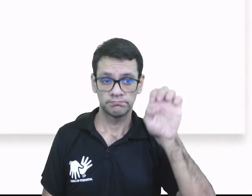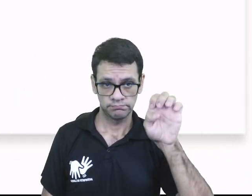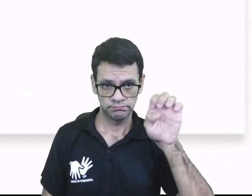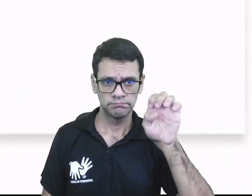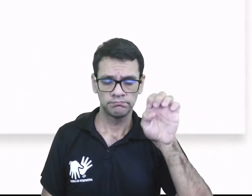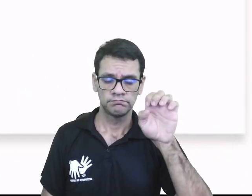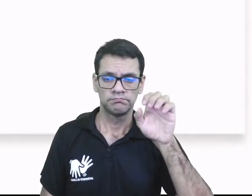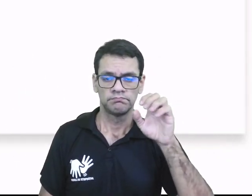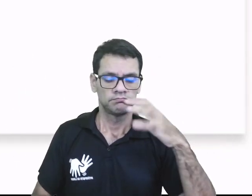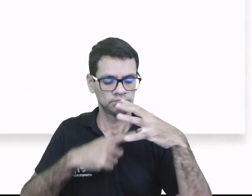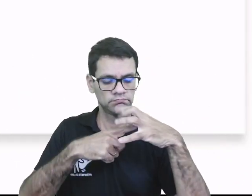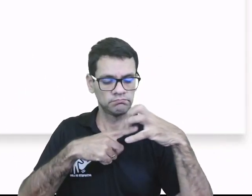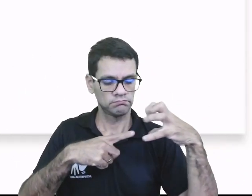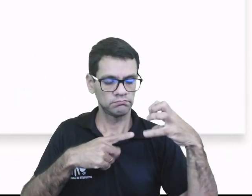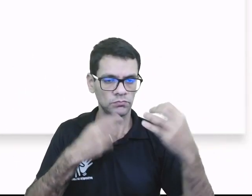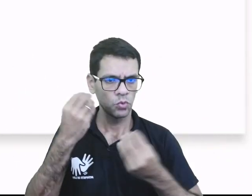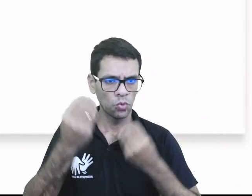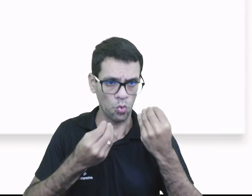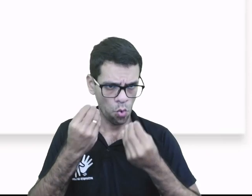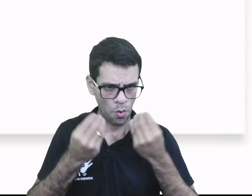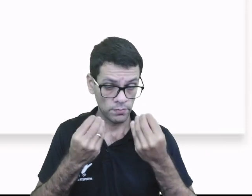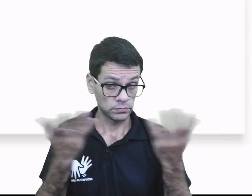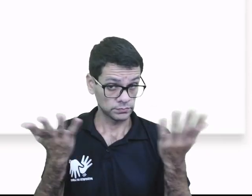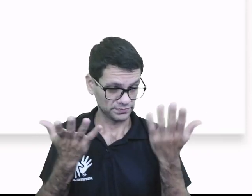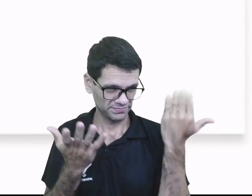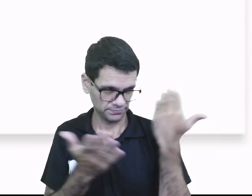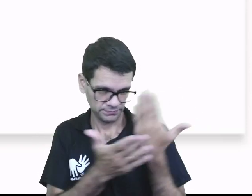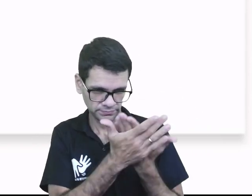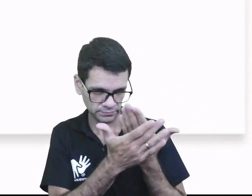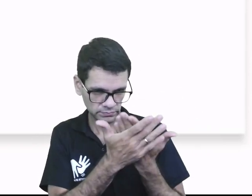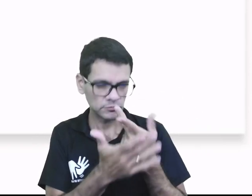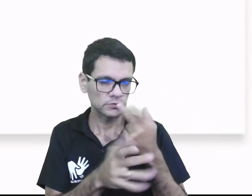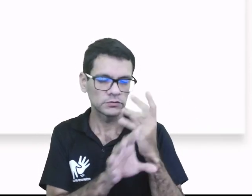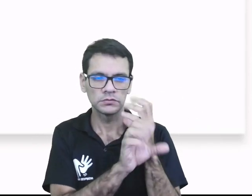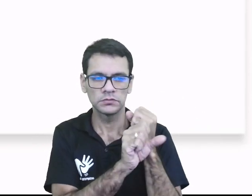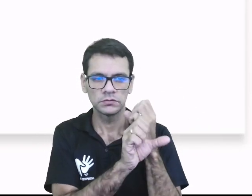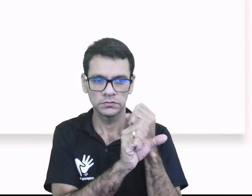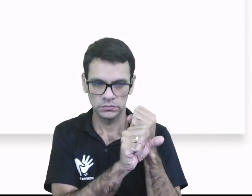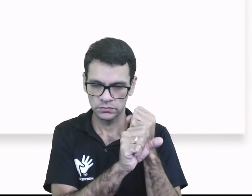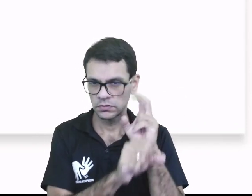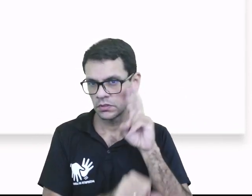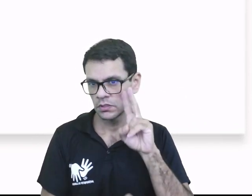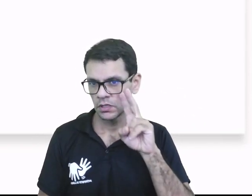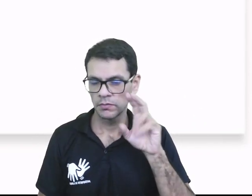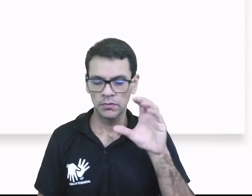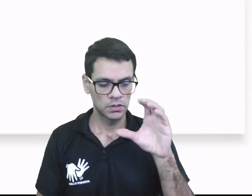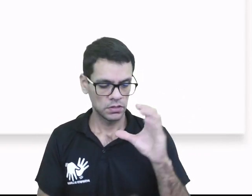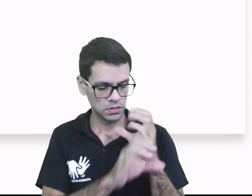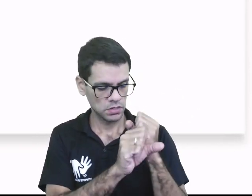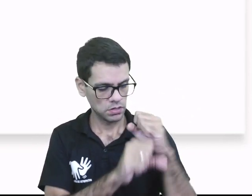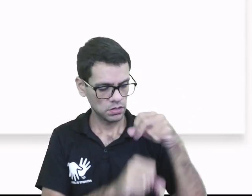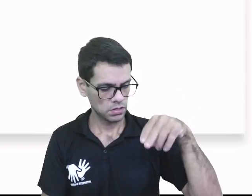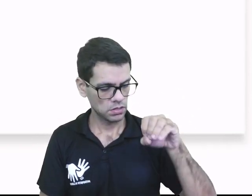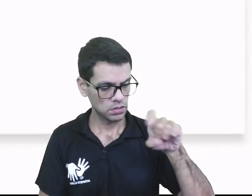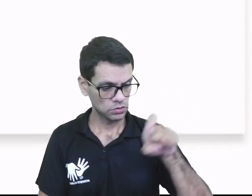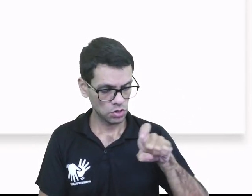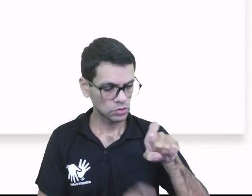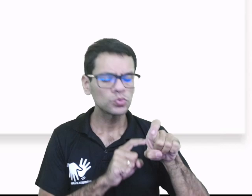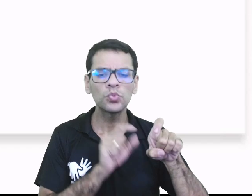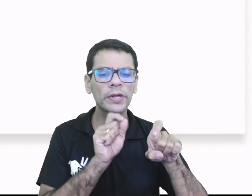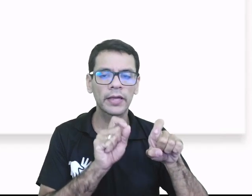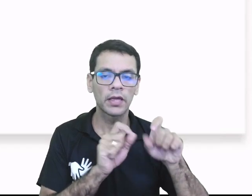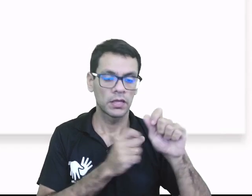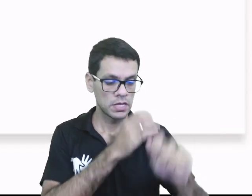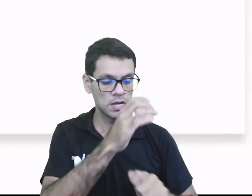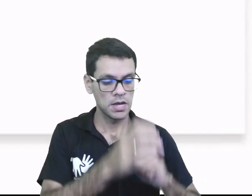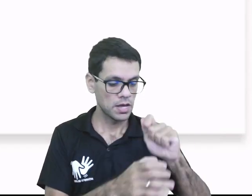reações, né? A gente estava falando só sobre o cálculo do NOx. Lembram o que é o cálculo do NOx? Quando os átomos eles se